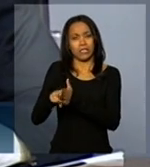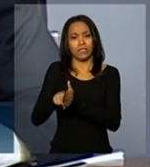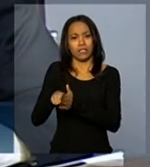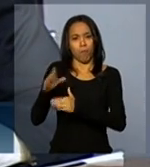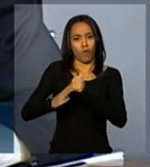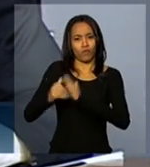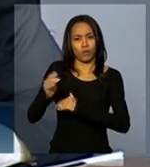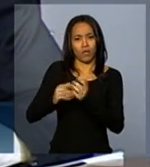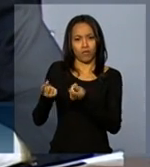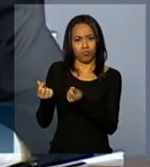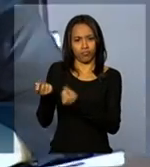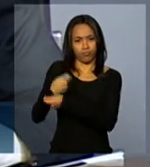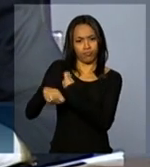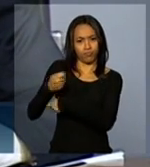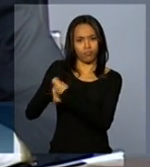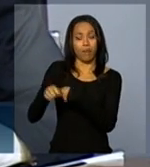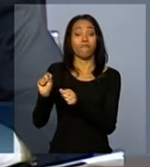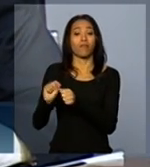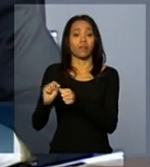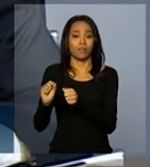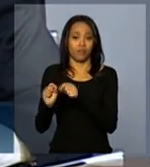e os economistas, tá certo?